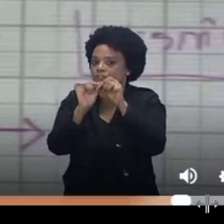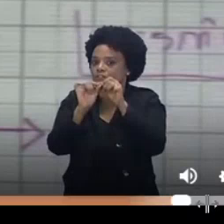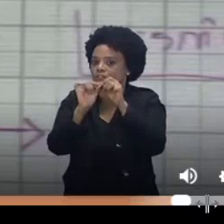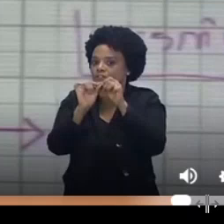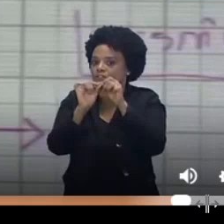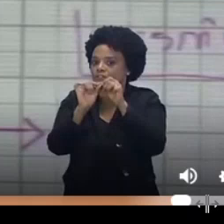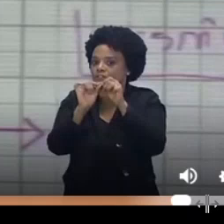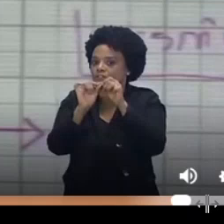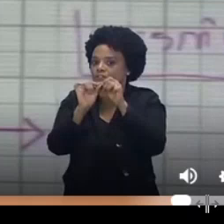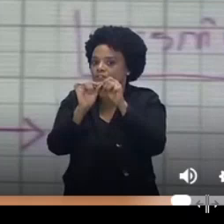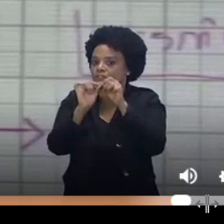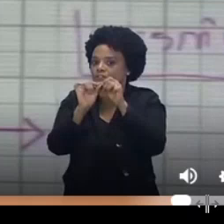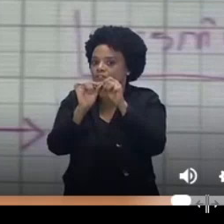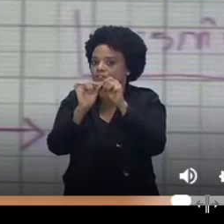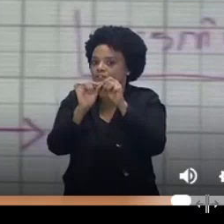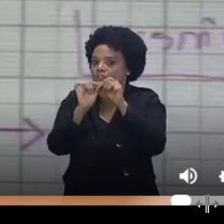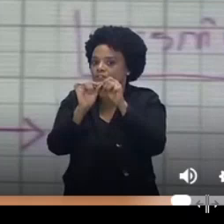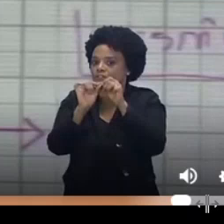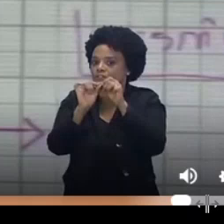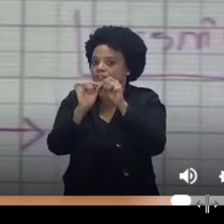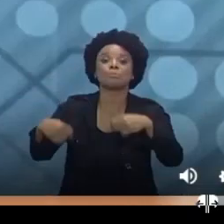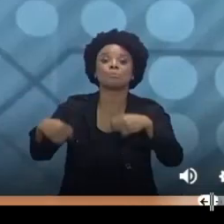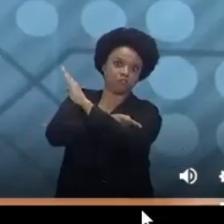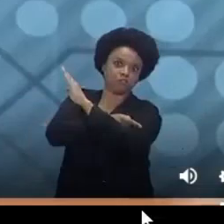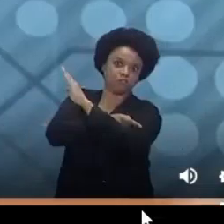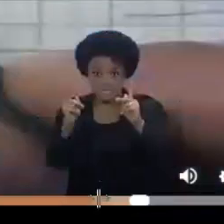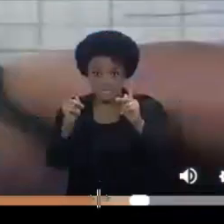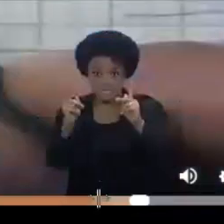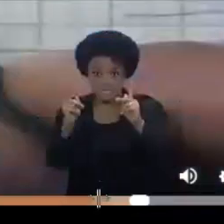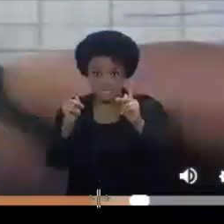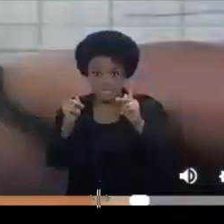do espaço pelo tempo no retilíneo.